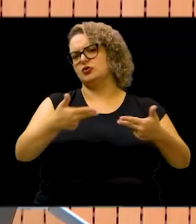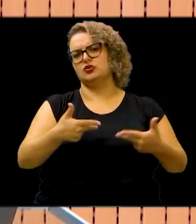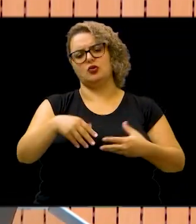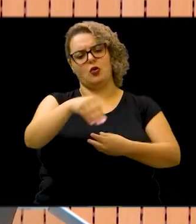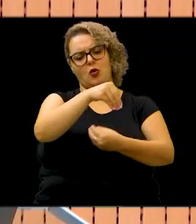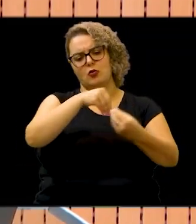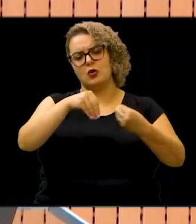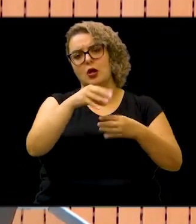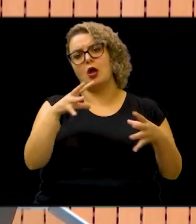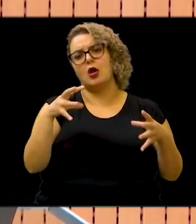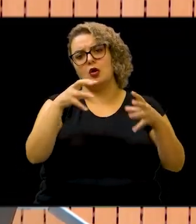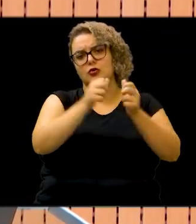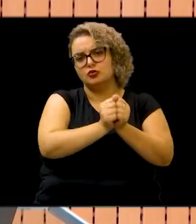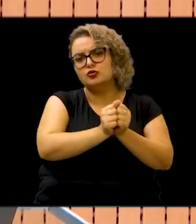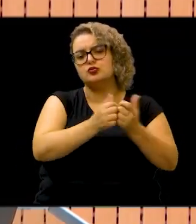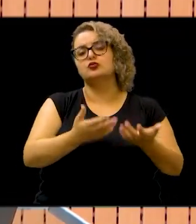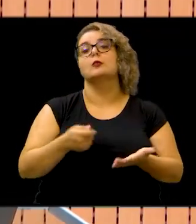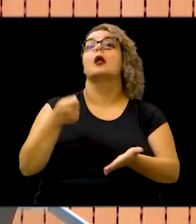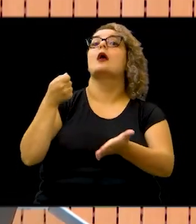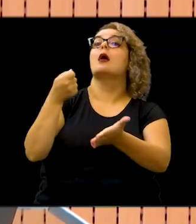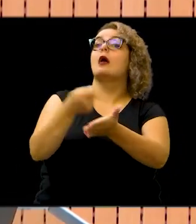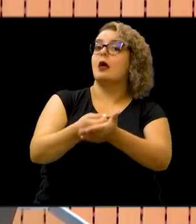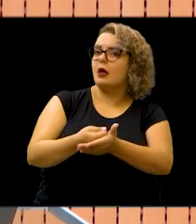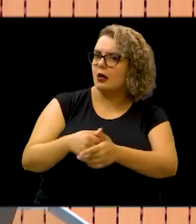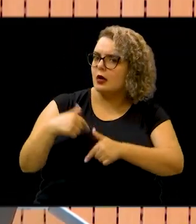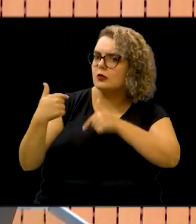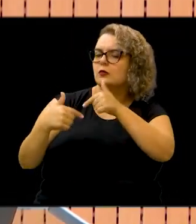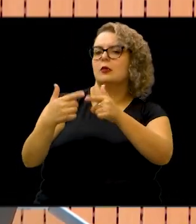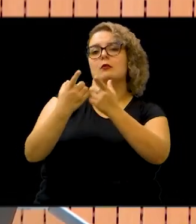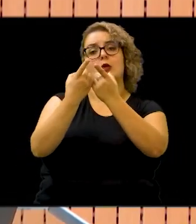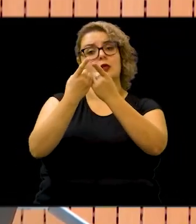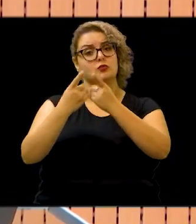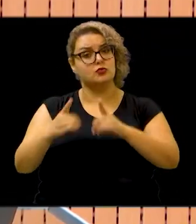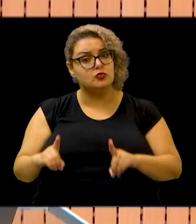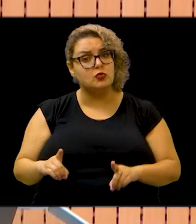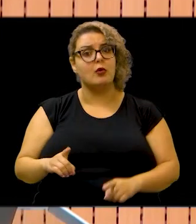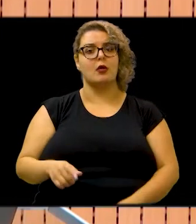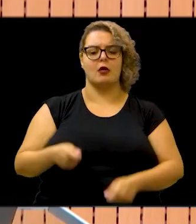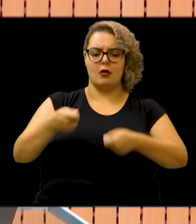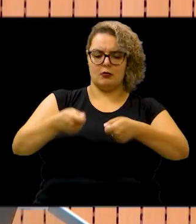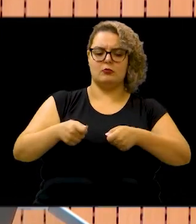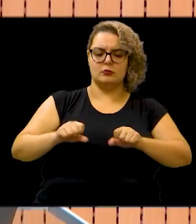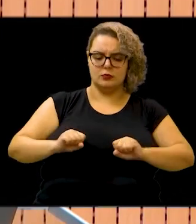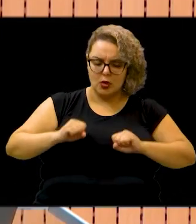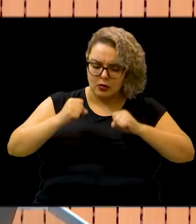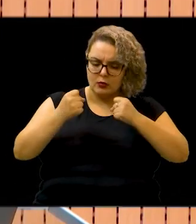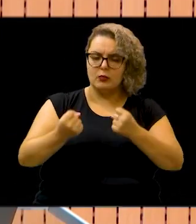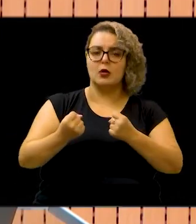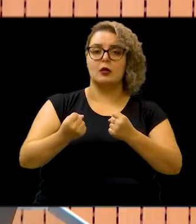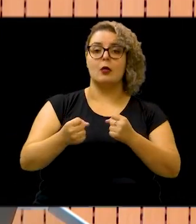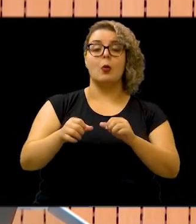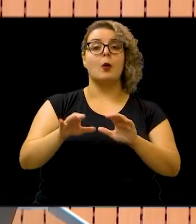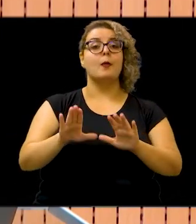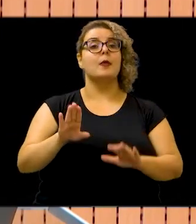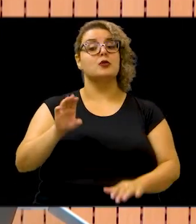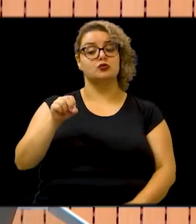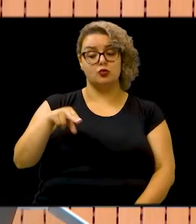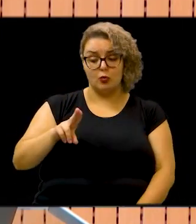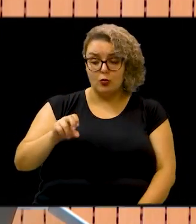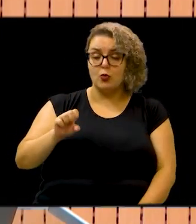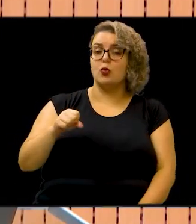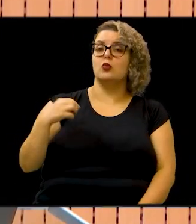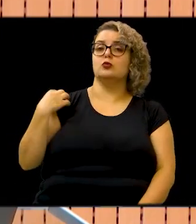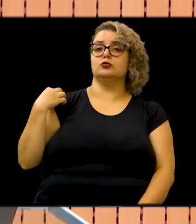conjunto de outras questões para poder garantir o trabalho digno, garantir o nosso empenho. Mas